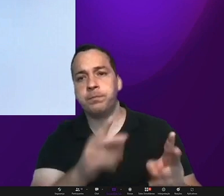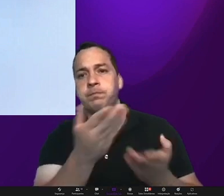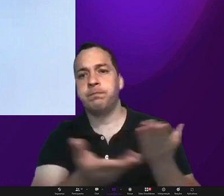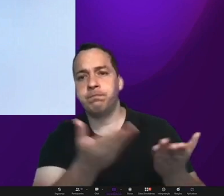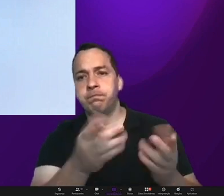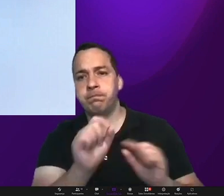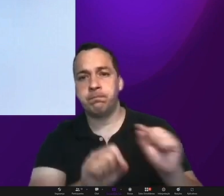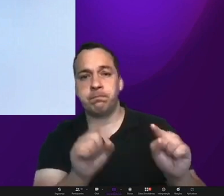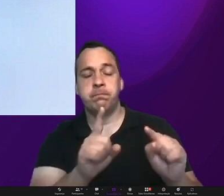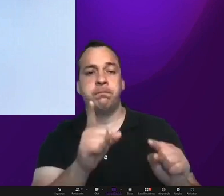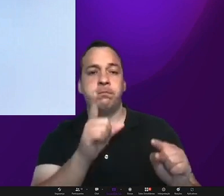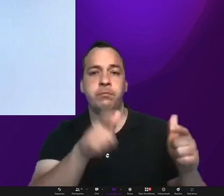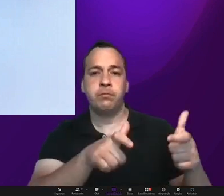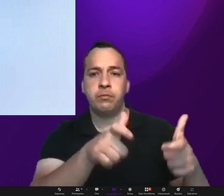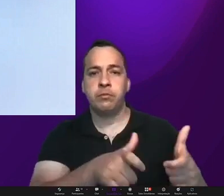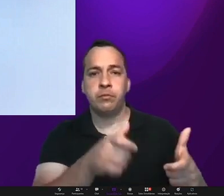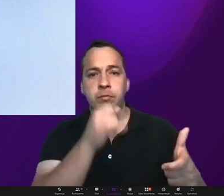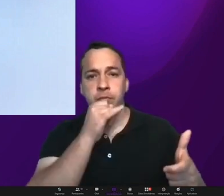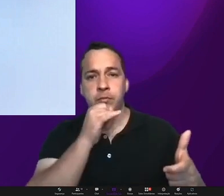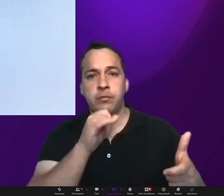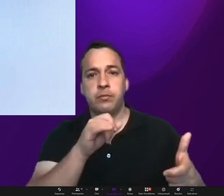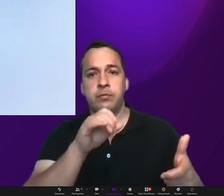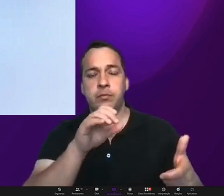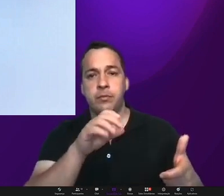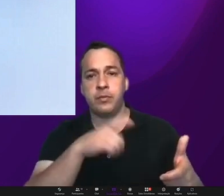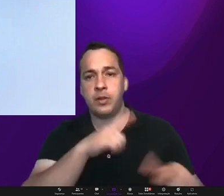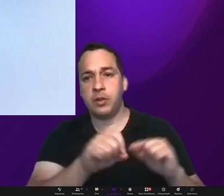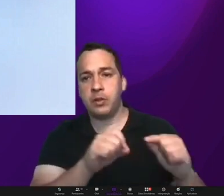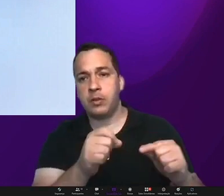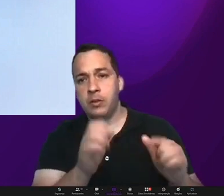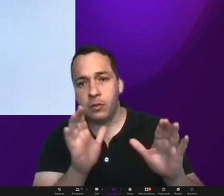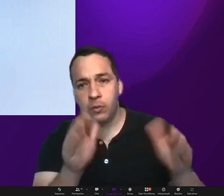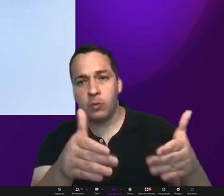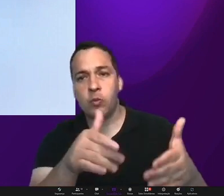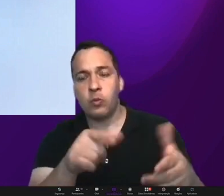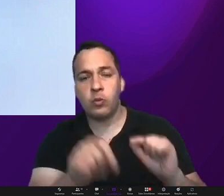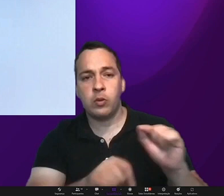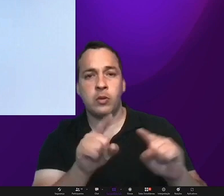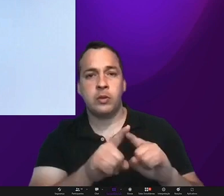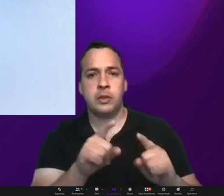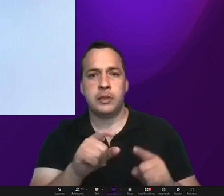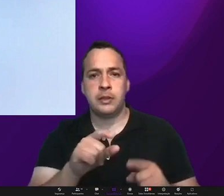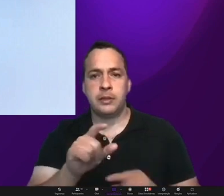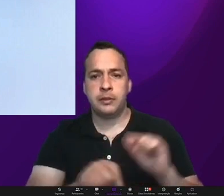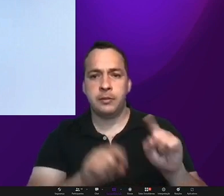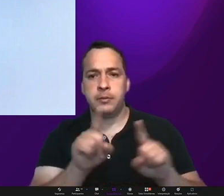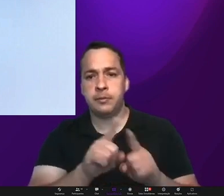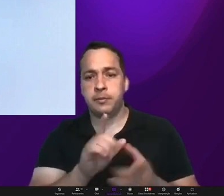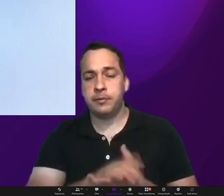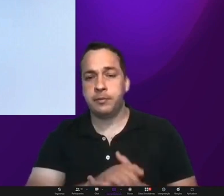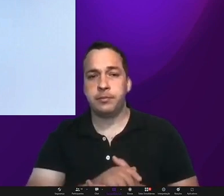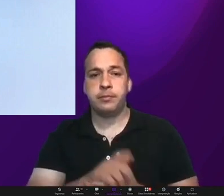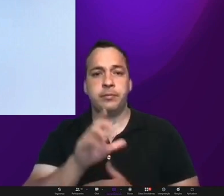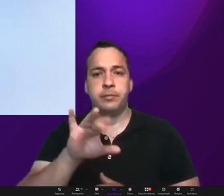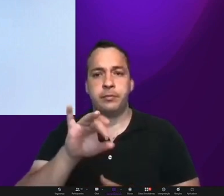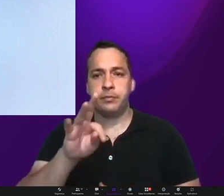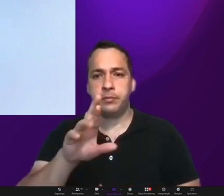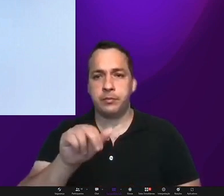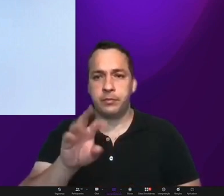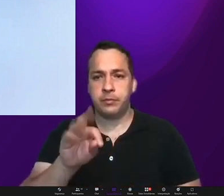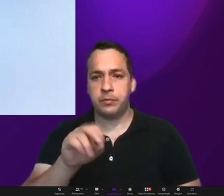onde a anticoagulação regional com citrato, com os protocolos de citratação e recalcificação se